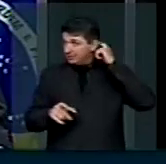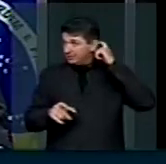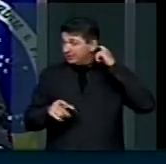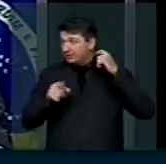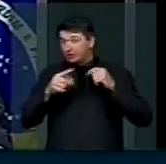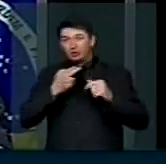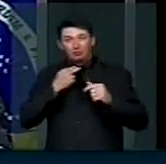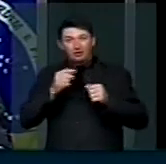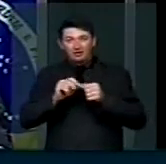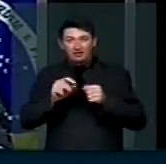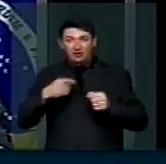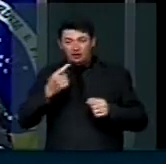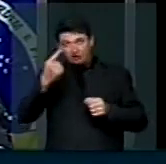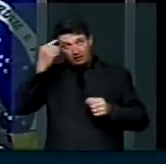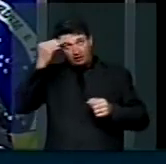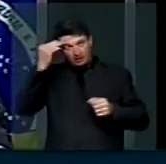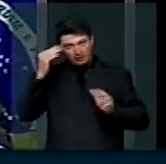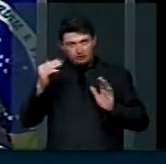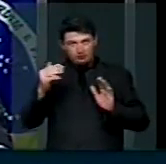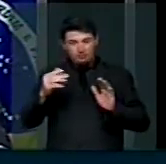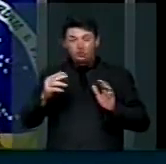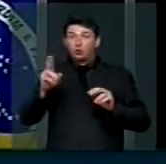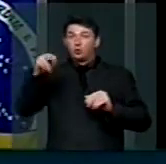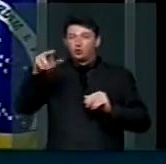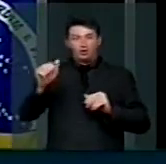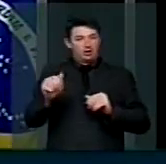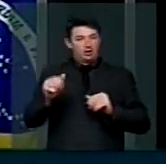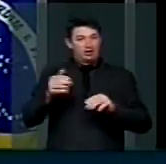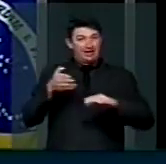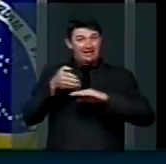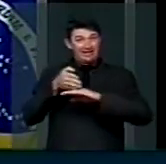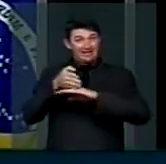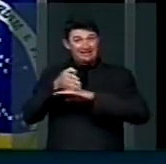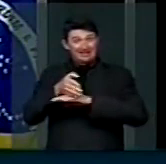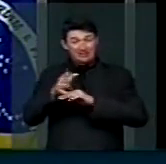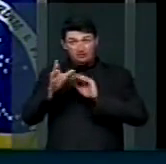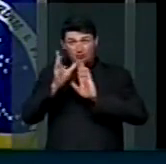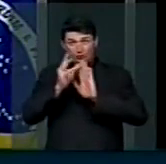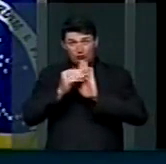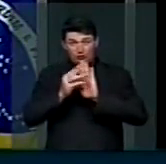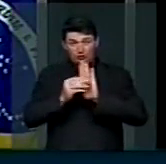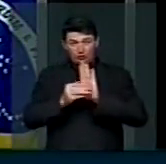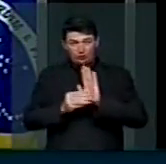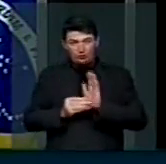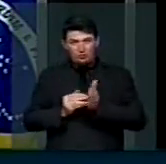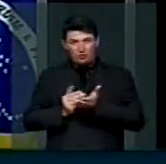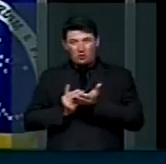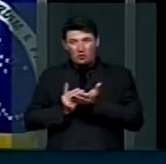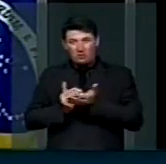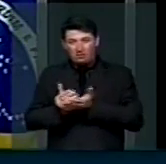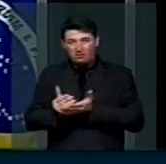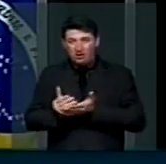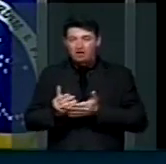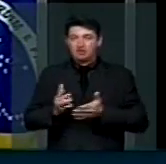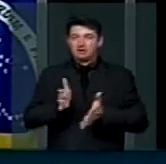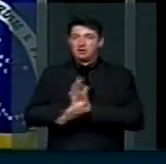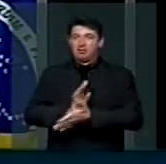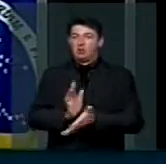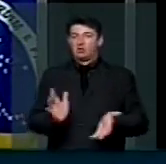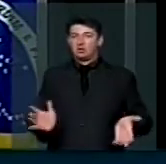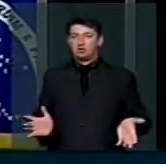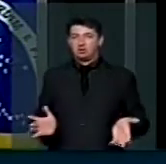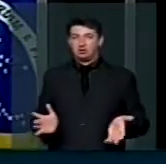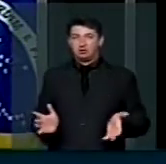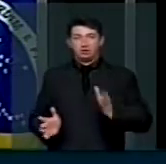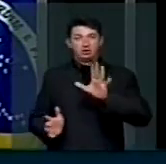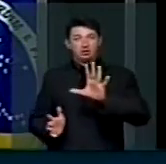nos levar, no nosso entendimento, de maneira alguma, que o acesso a conteúdo comece a ser discriminatório. Então